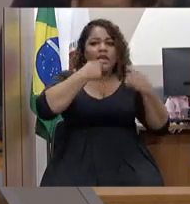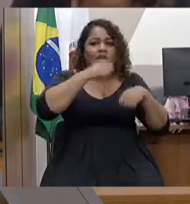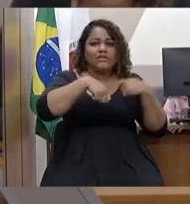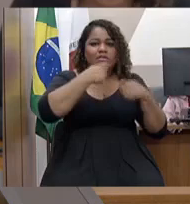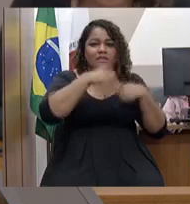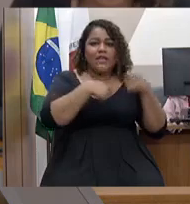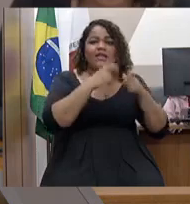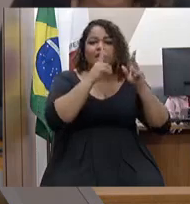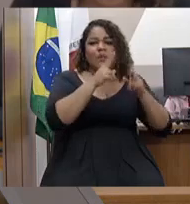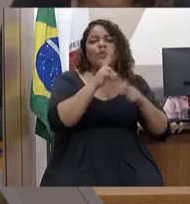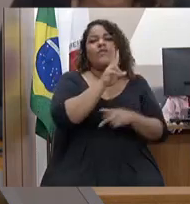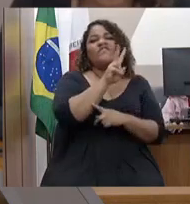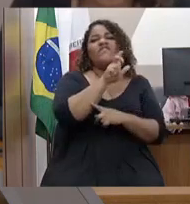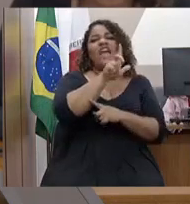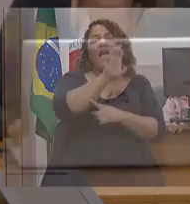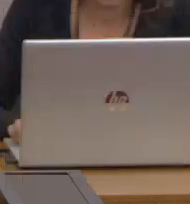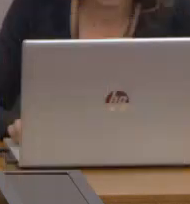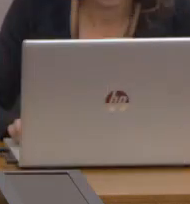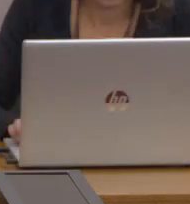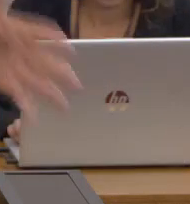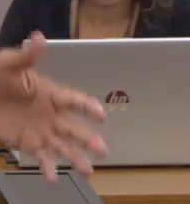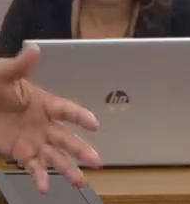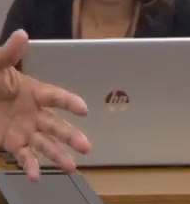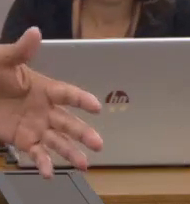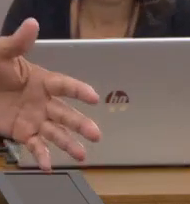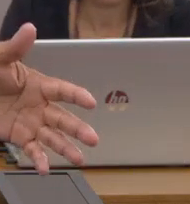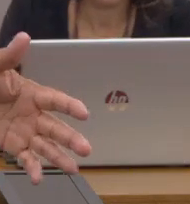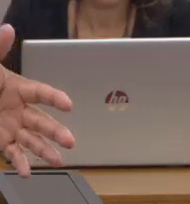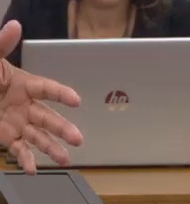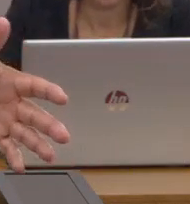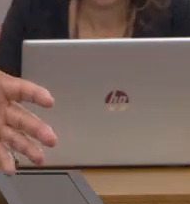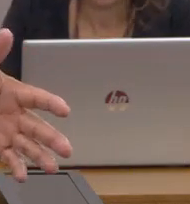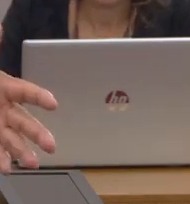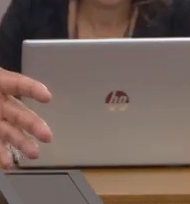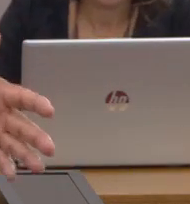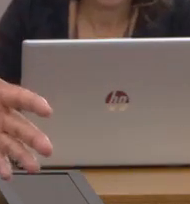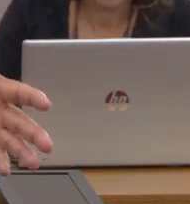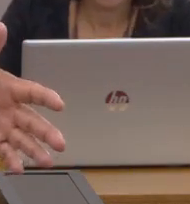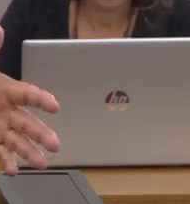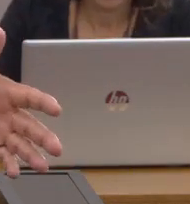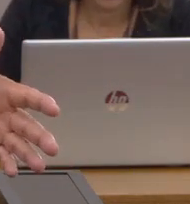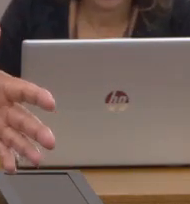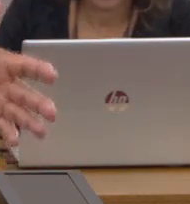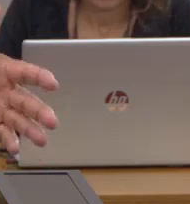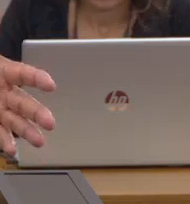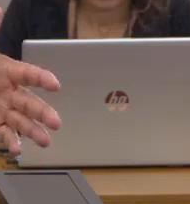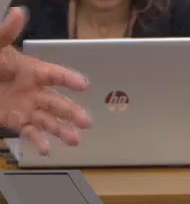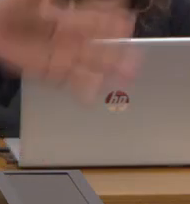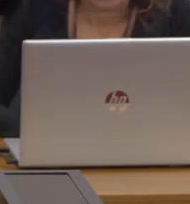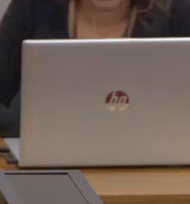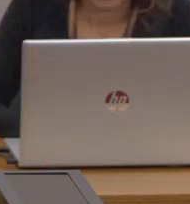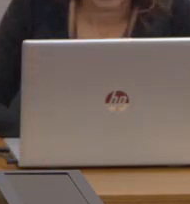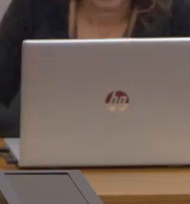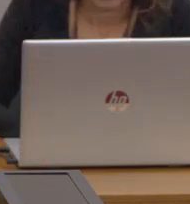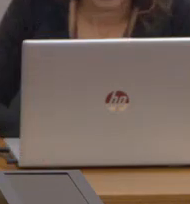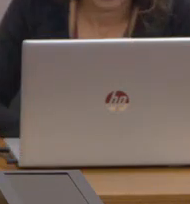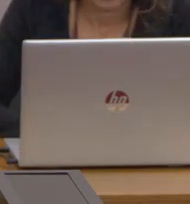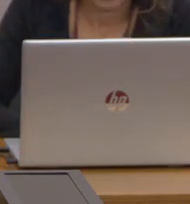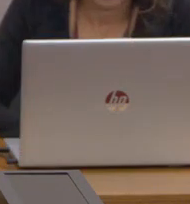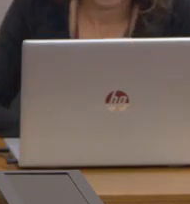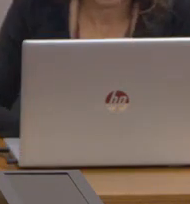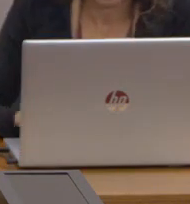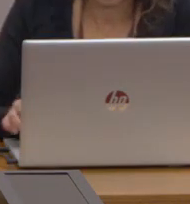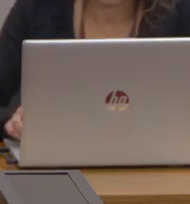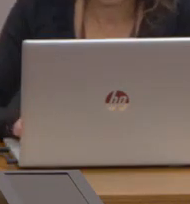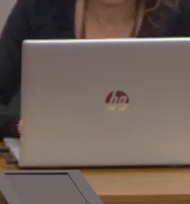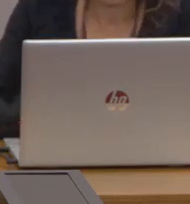vale uma empresa enorme lá as pessoas ali humildezinha para almoçar vi um milhão de